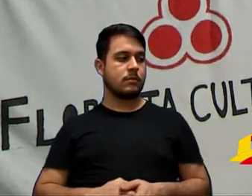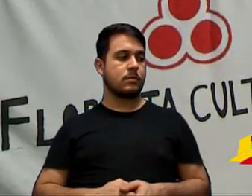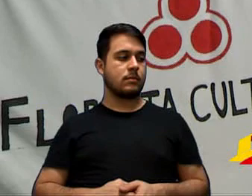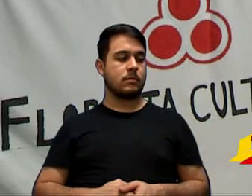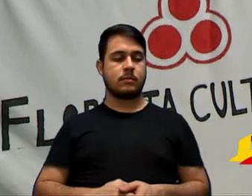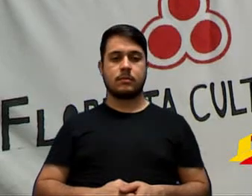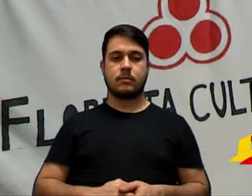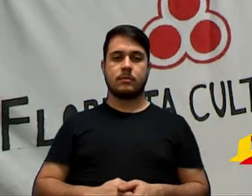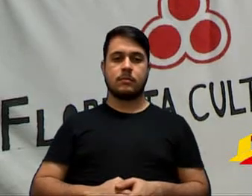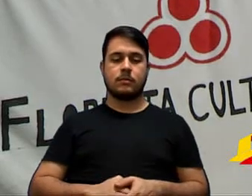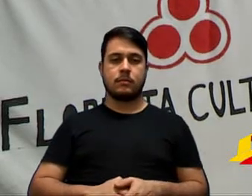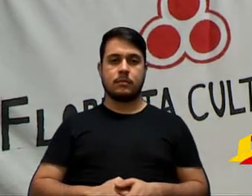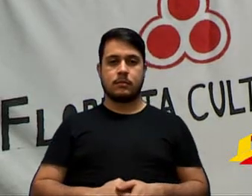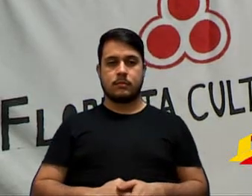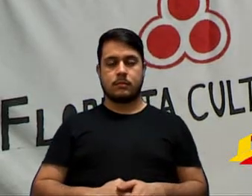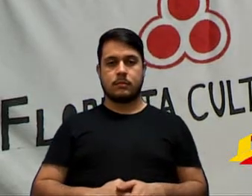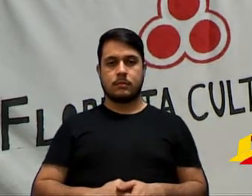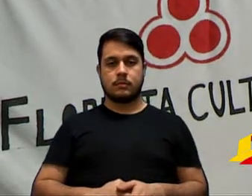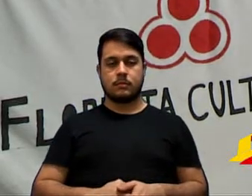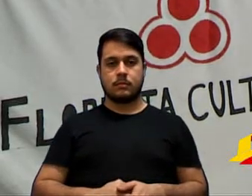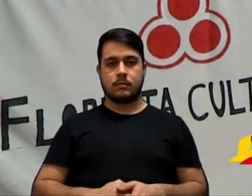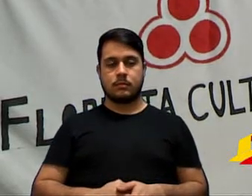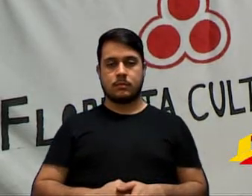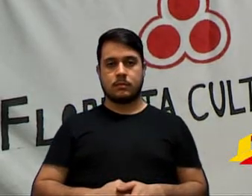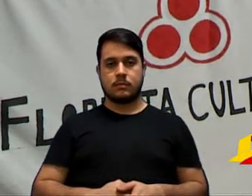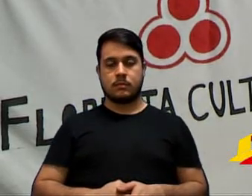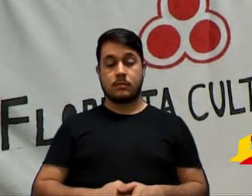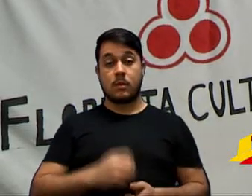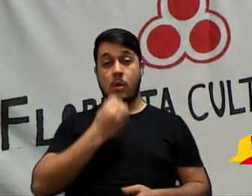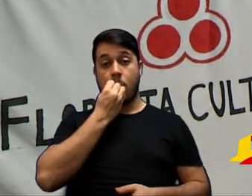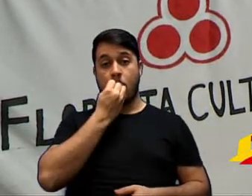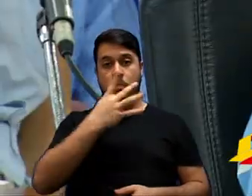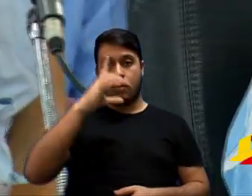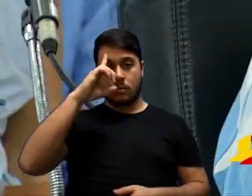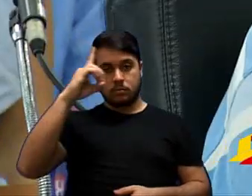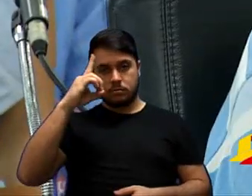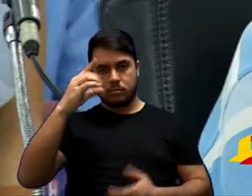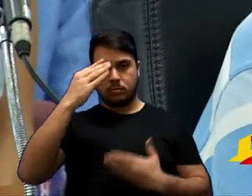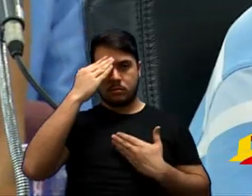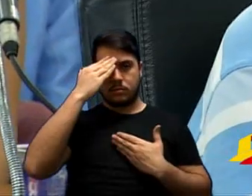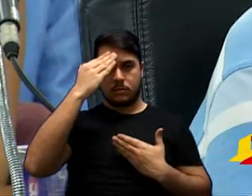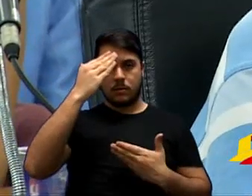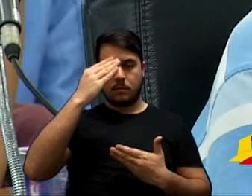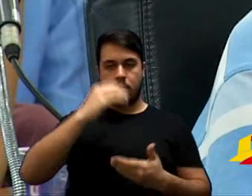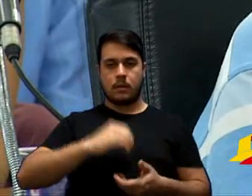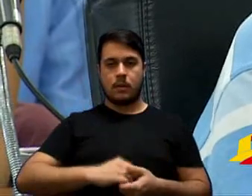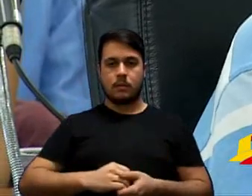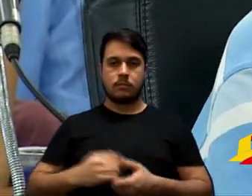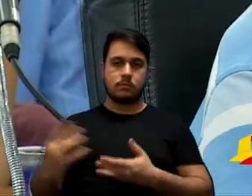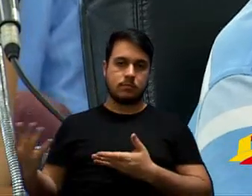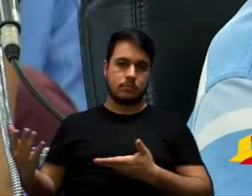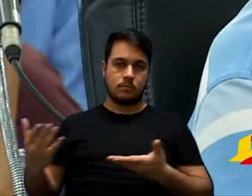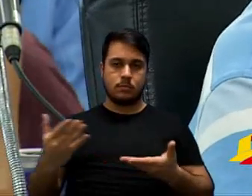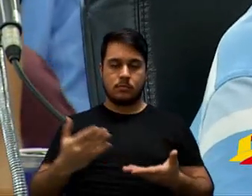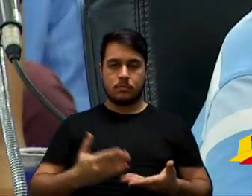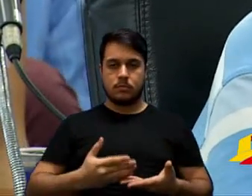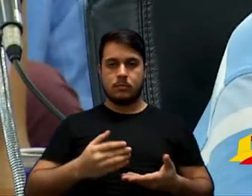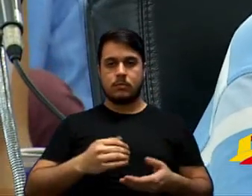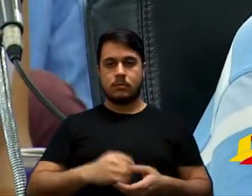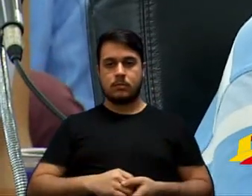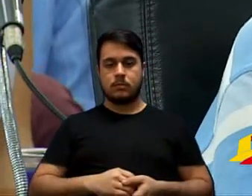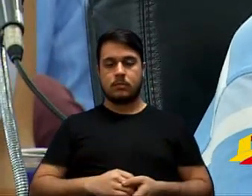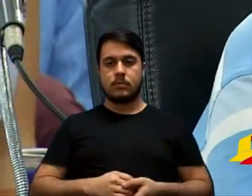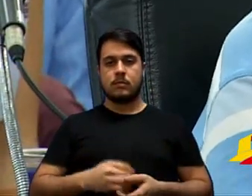tal choque gente muito bom dia muito obrigado pela pelo convívio que tivemos aqui